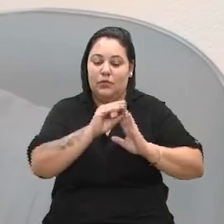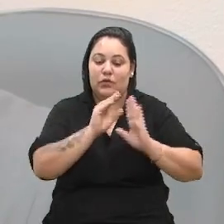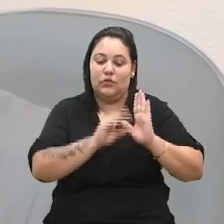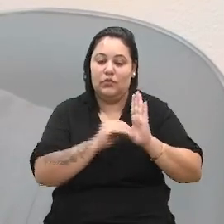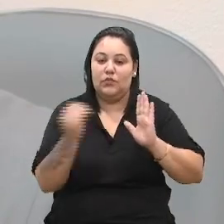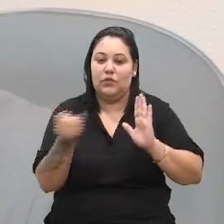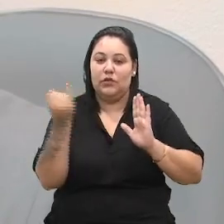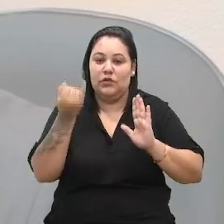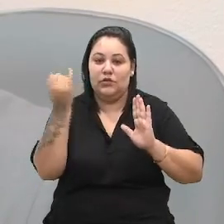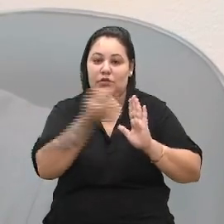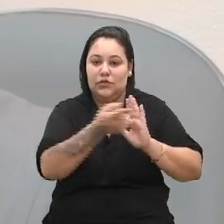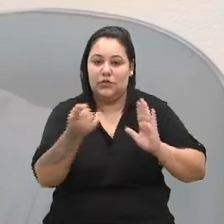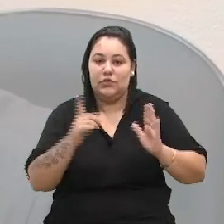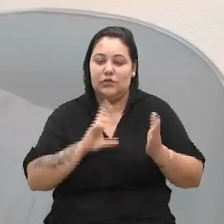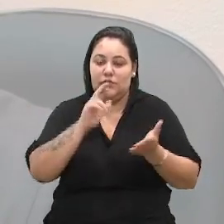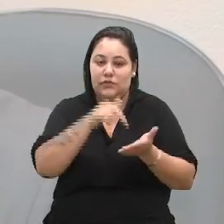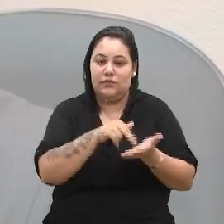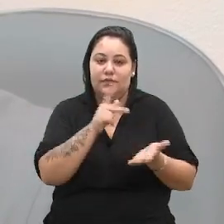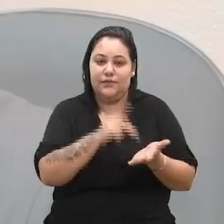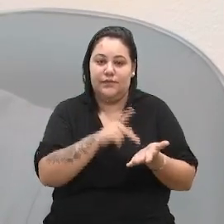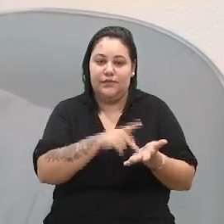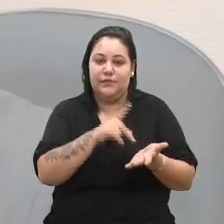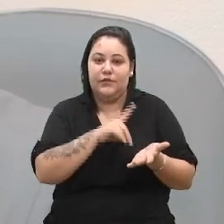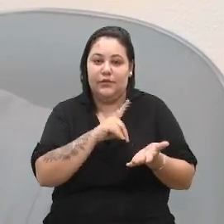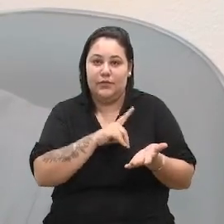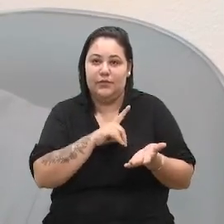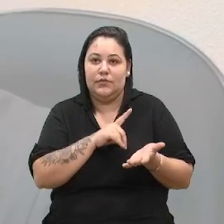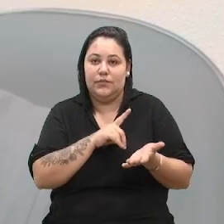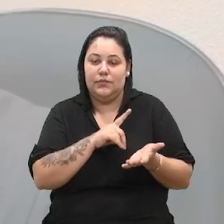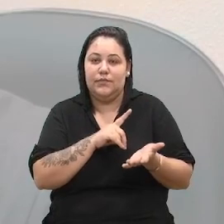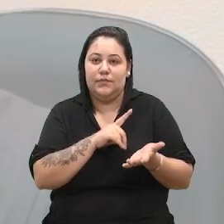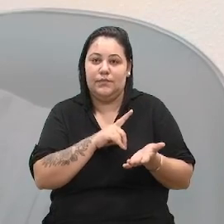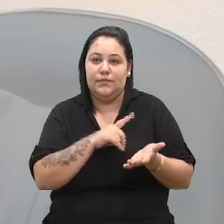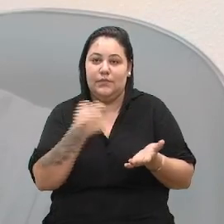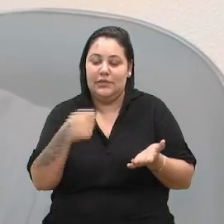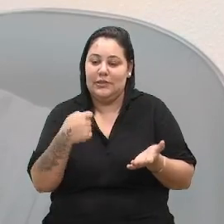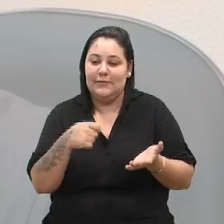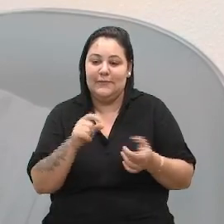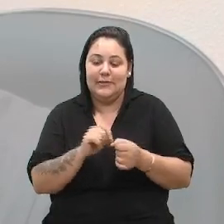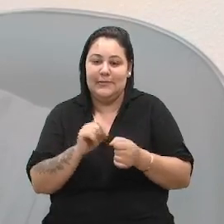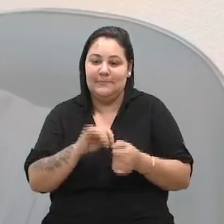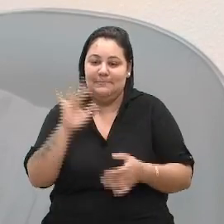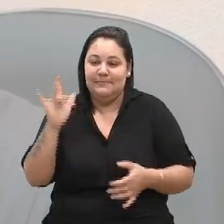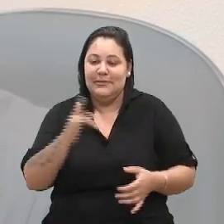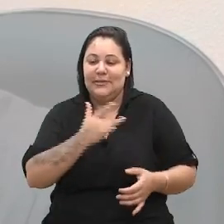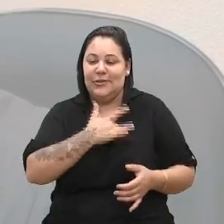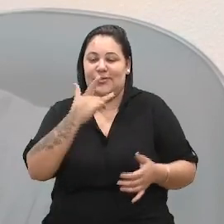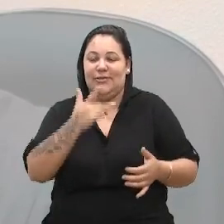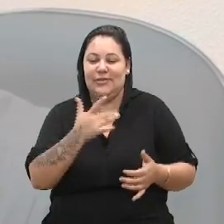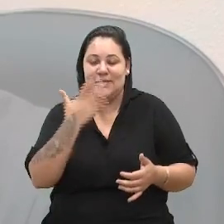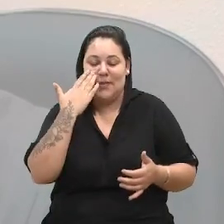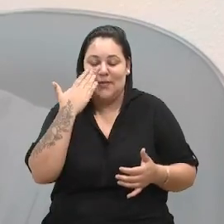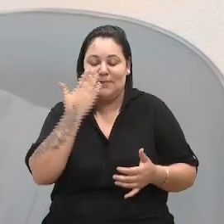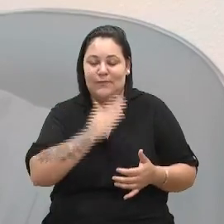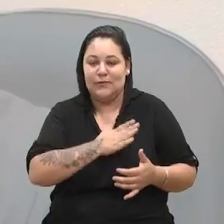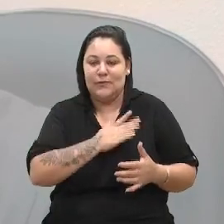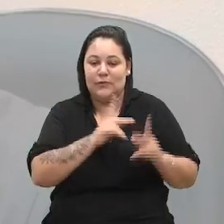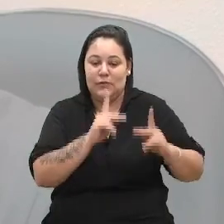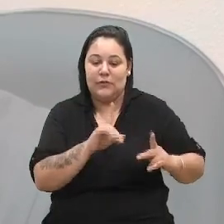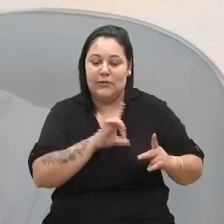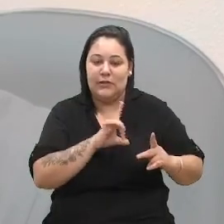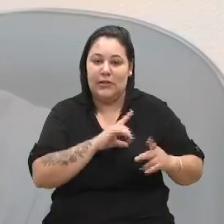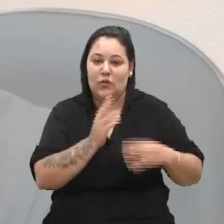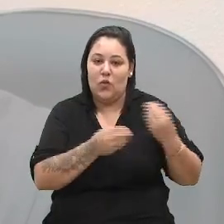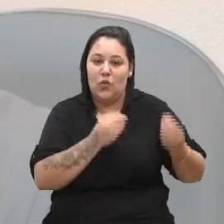gente realmente tem condições de fazer com que toquem, ao menos, as pessoas que têm condições de auxiliar nesse processo